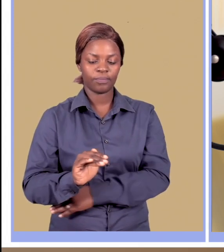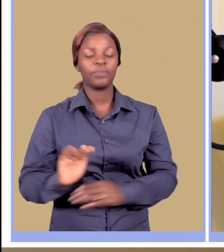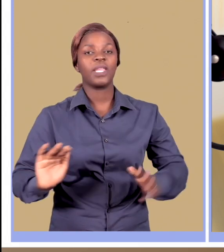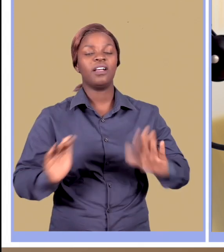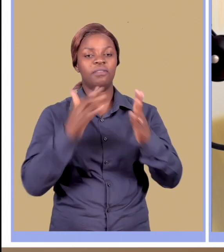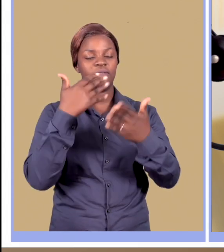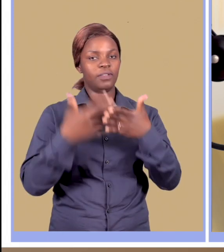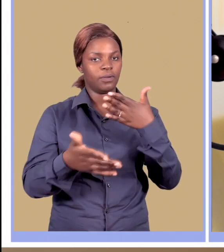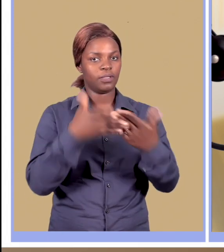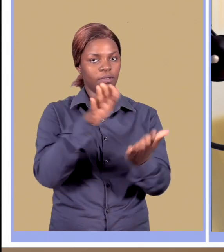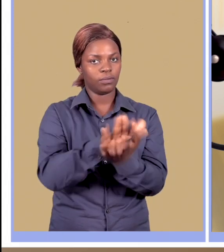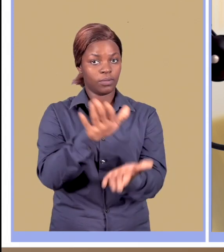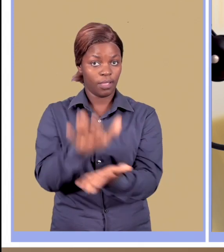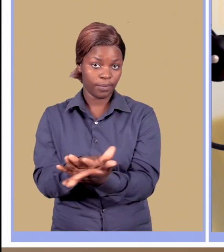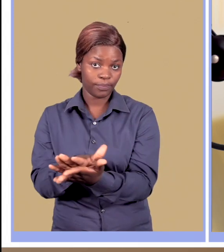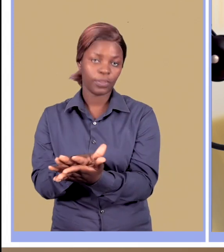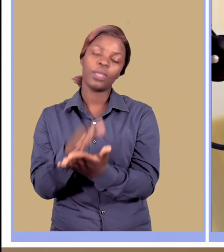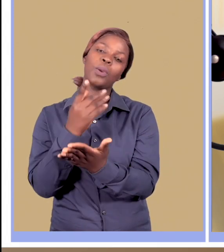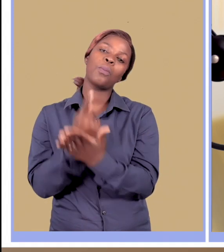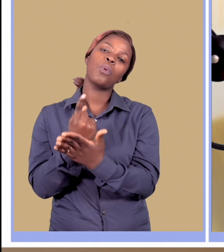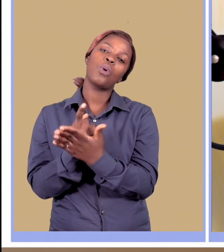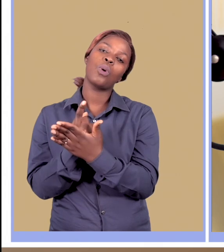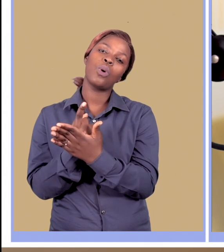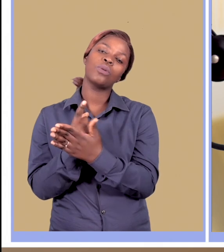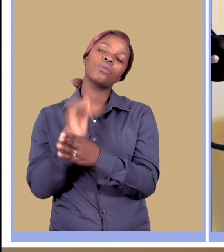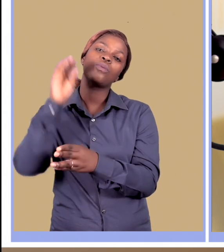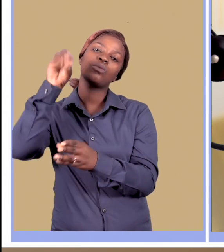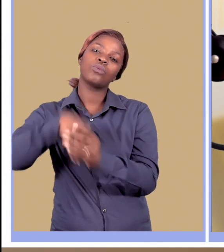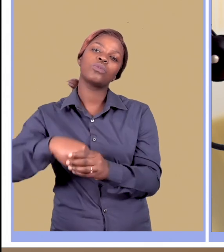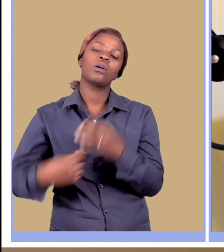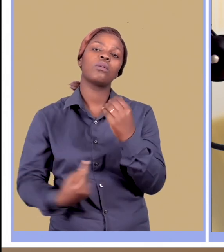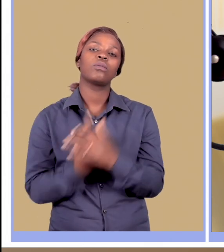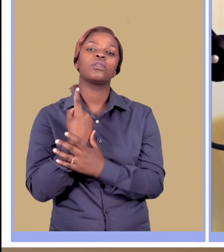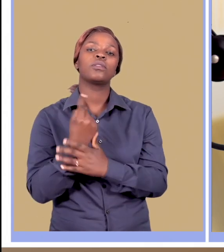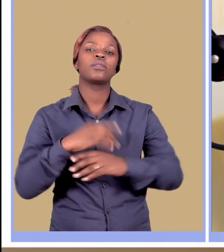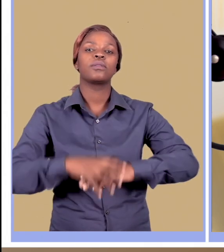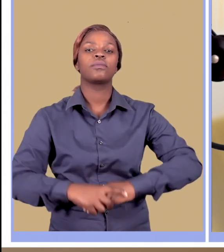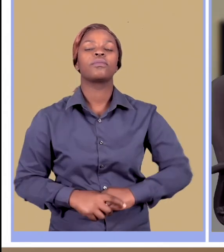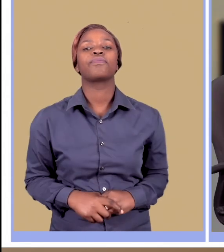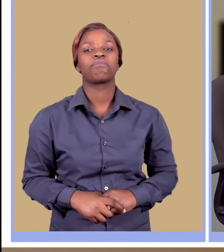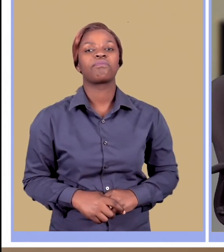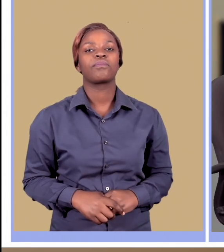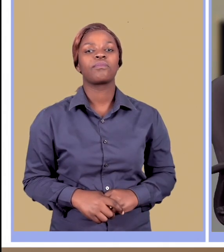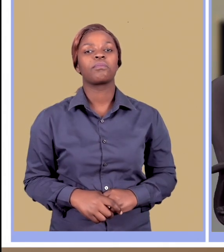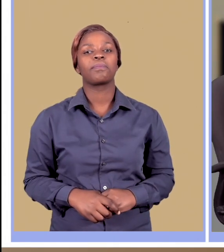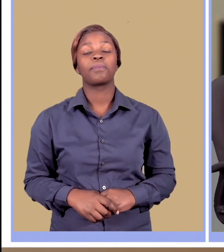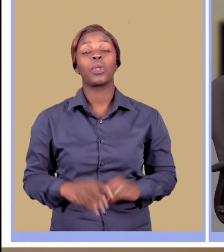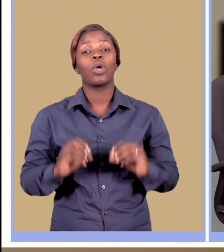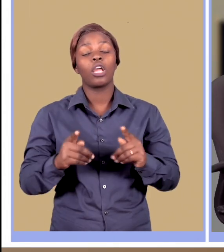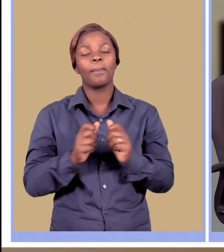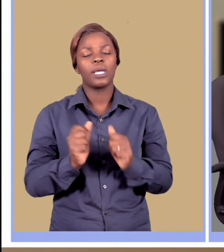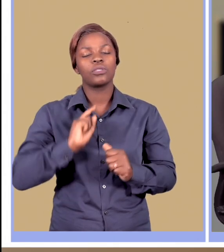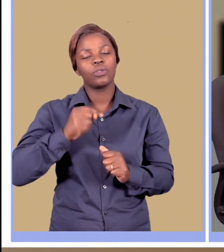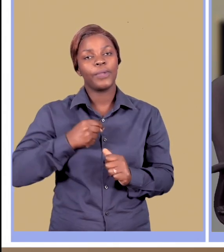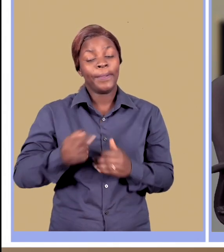população residente em qualquer localidade, nós devemos estar incluídas. Bom, estamos